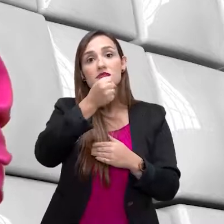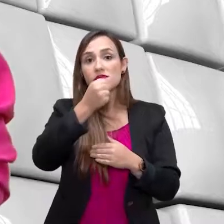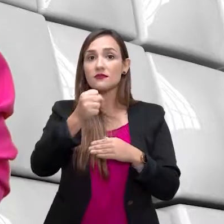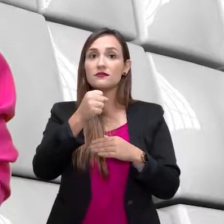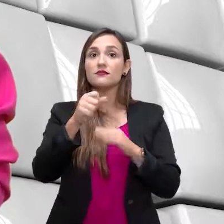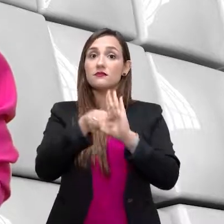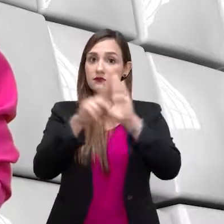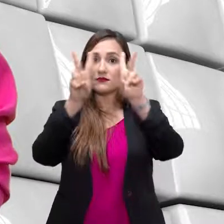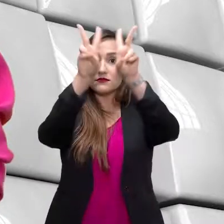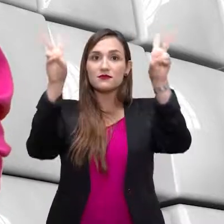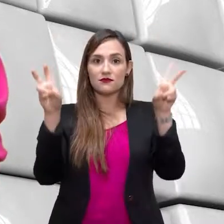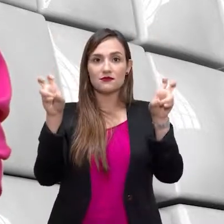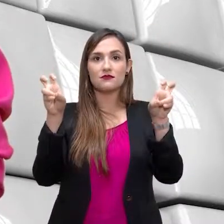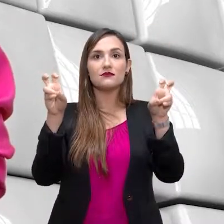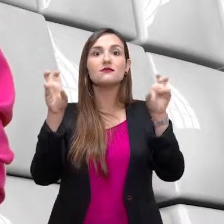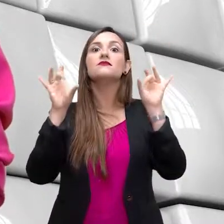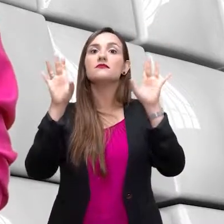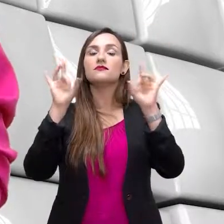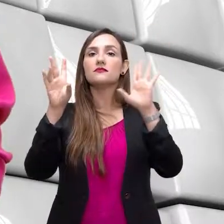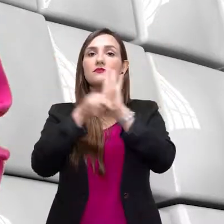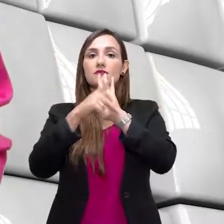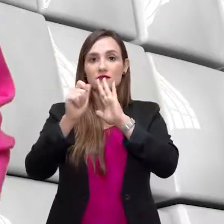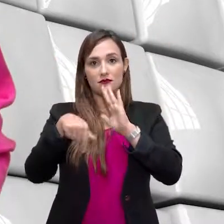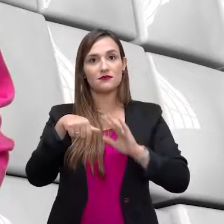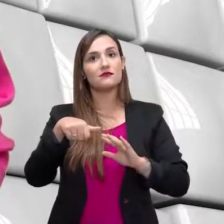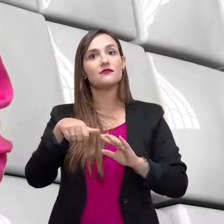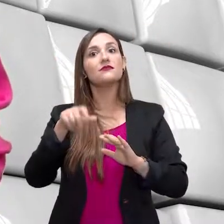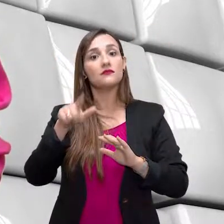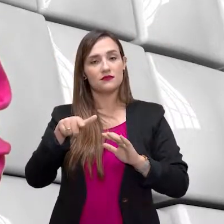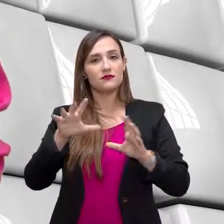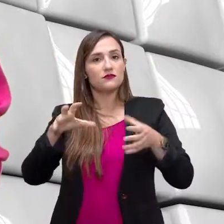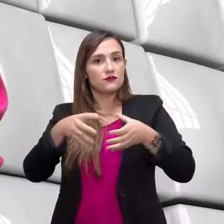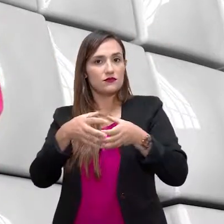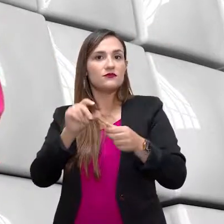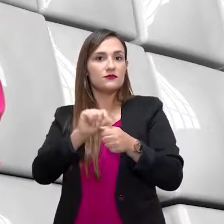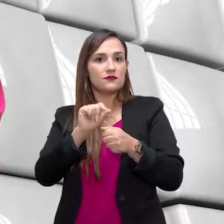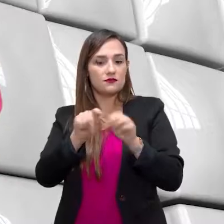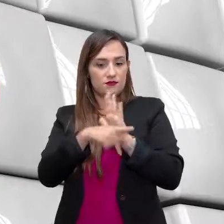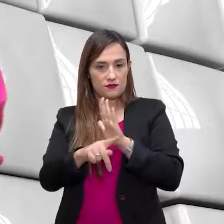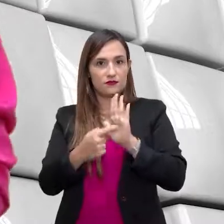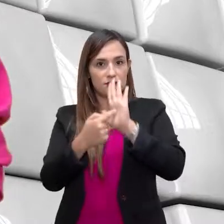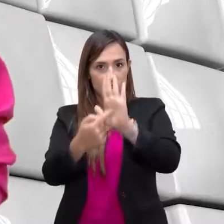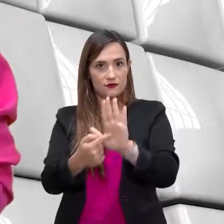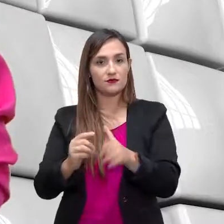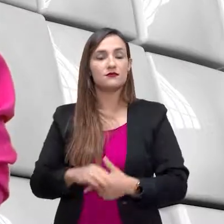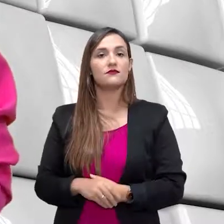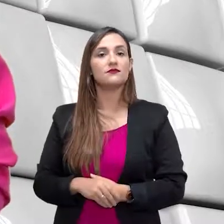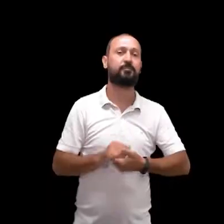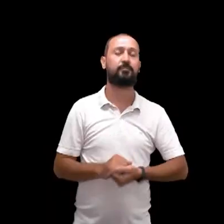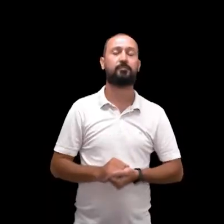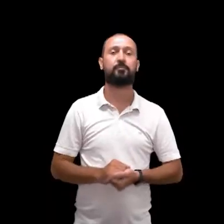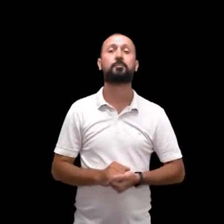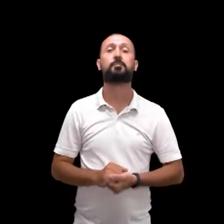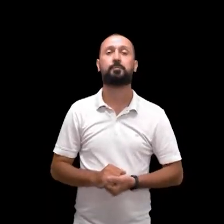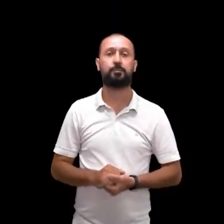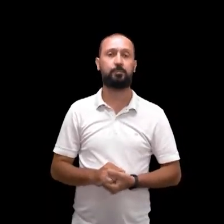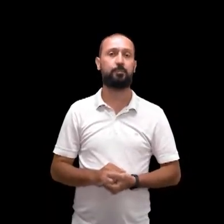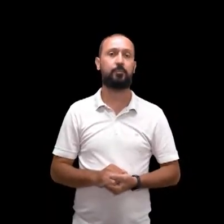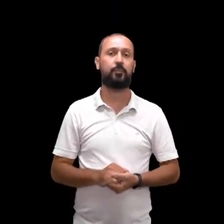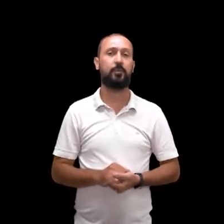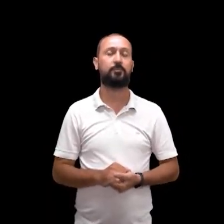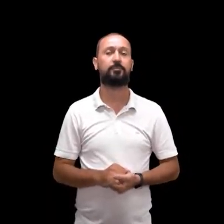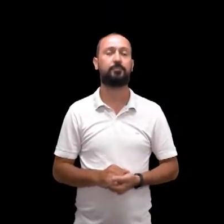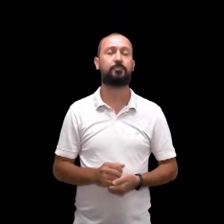agora a reportagem sobre o tema, especialmente produzida pela nossa reportagem para o programa.